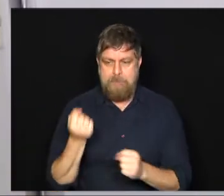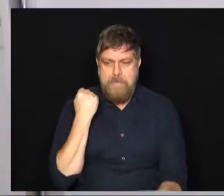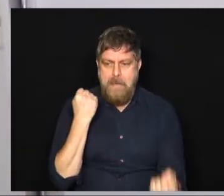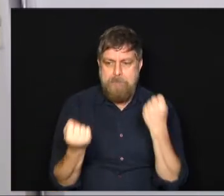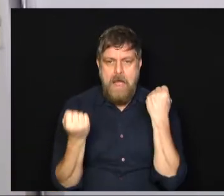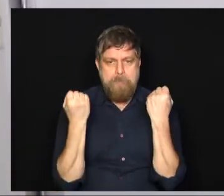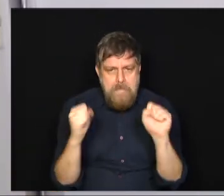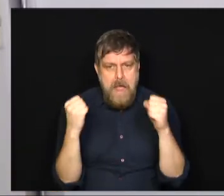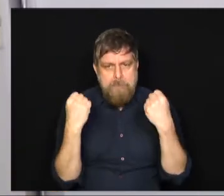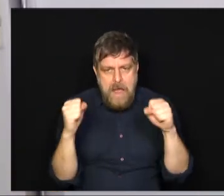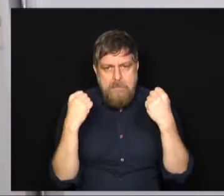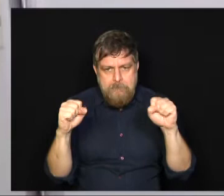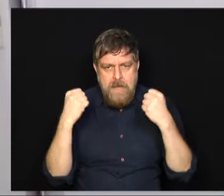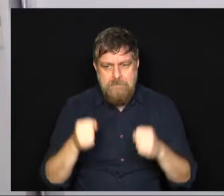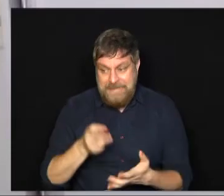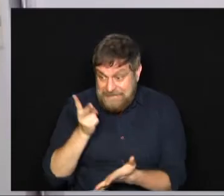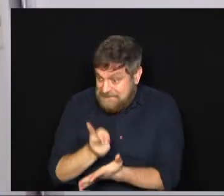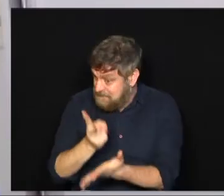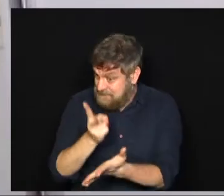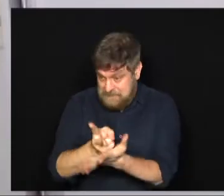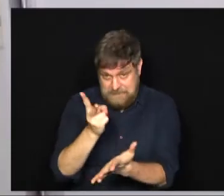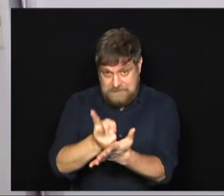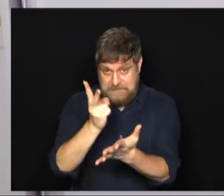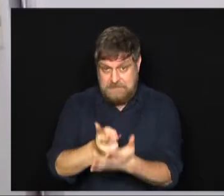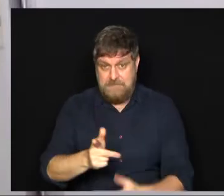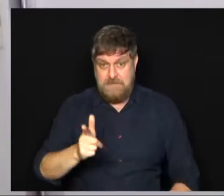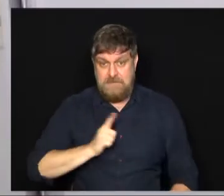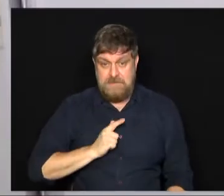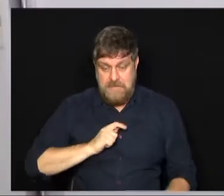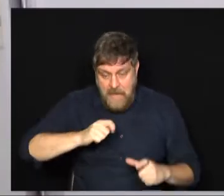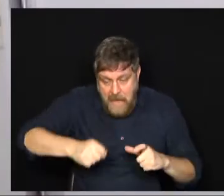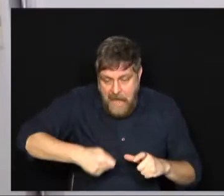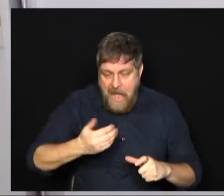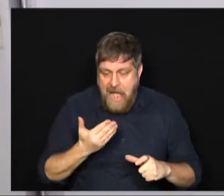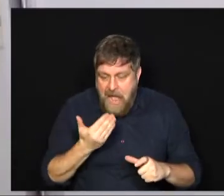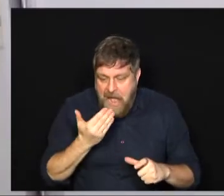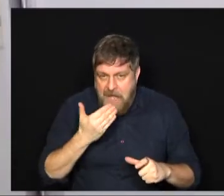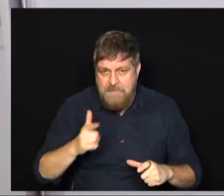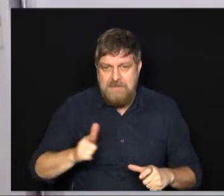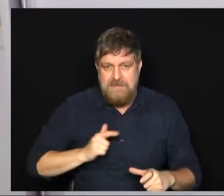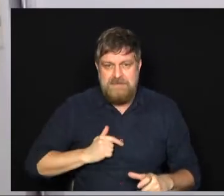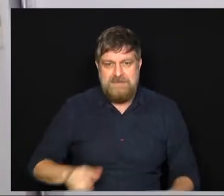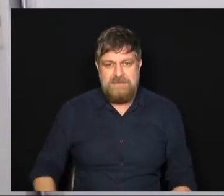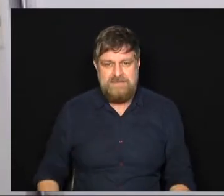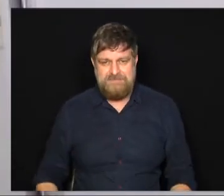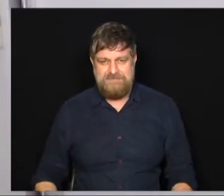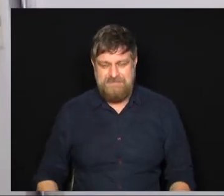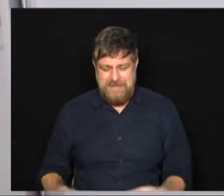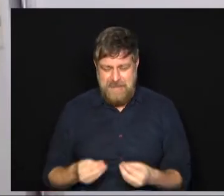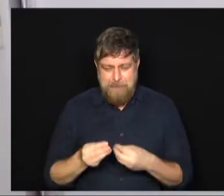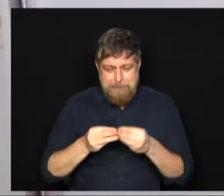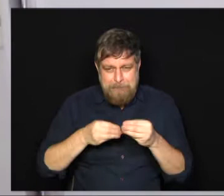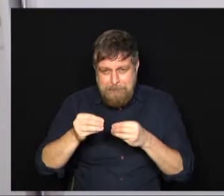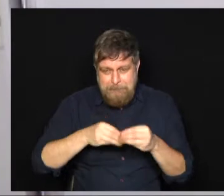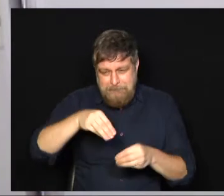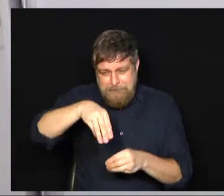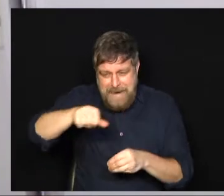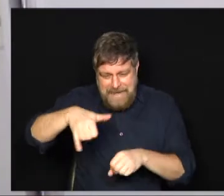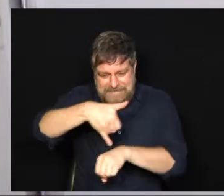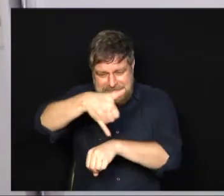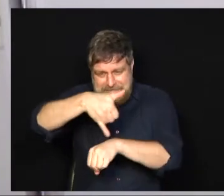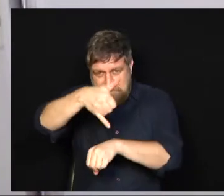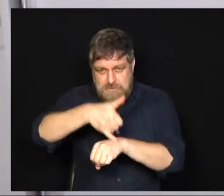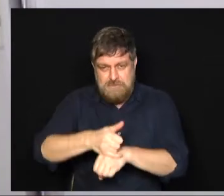física de forma regular, mude sua dieta com uma dieta com menos carboidrato, com menos gordura, com